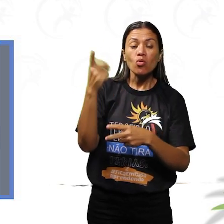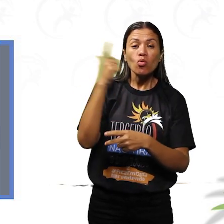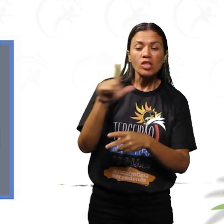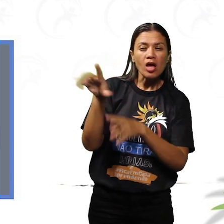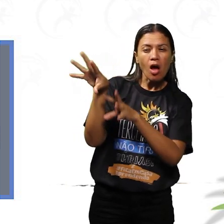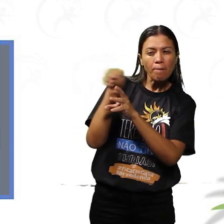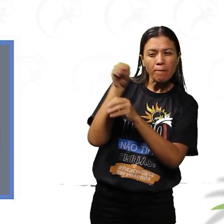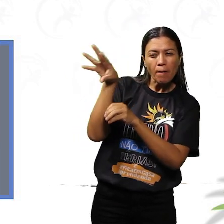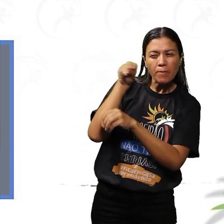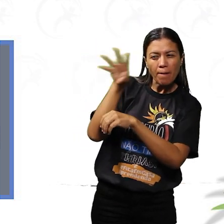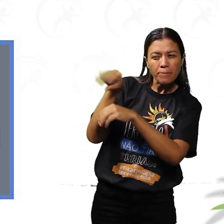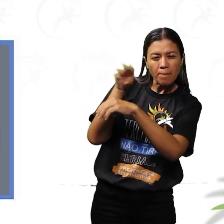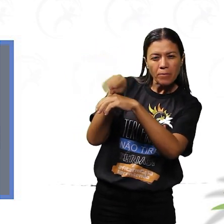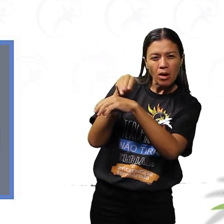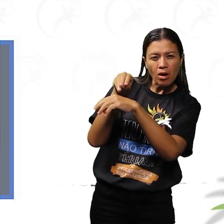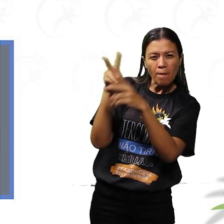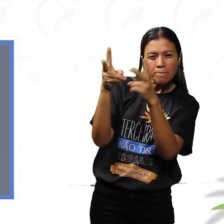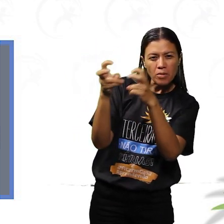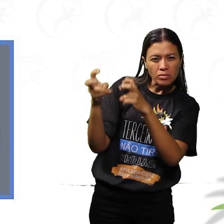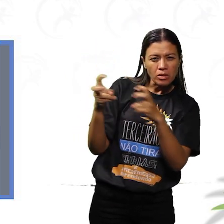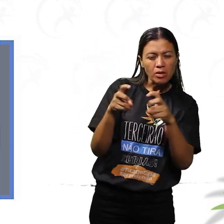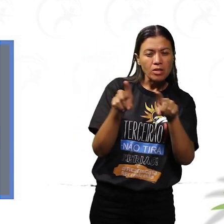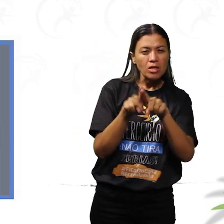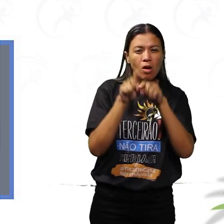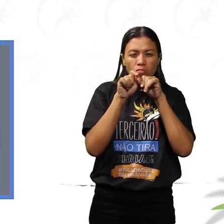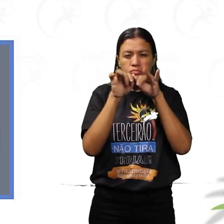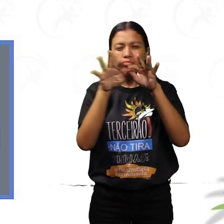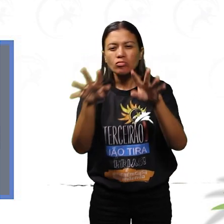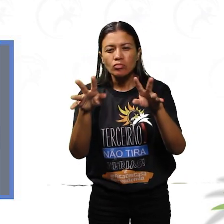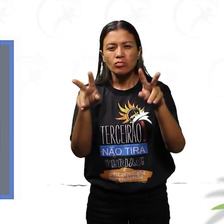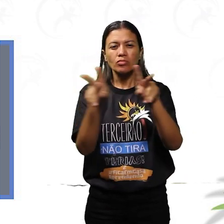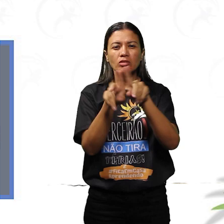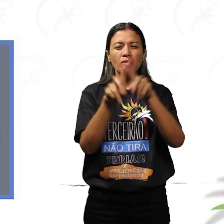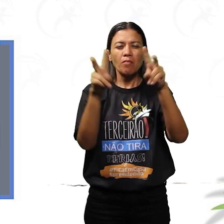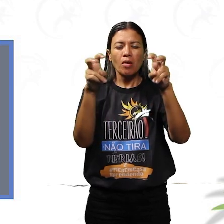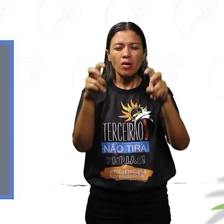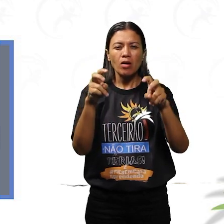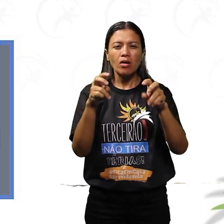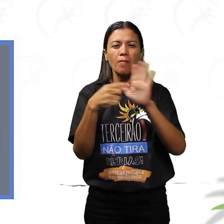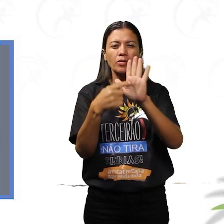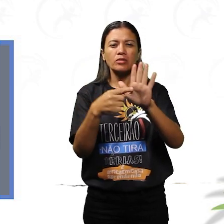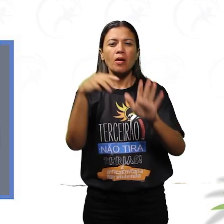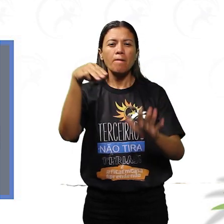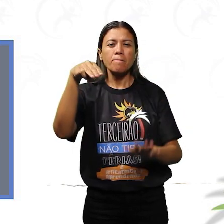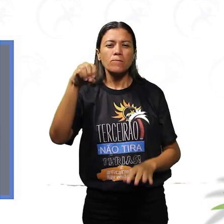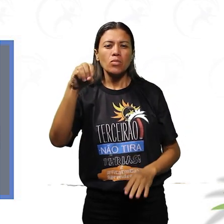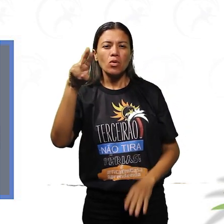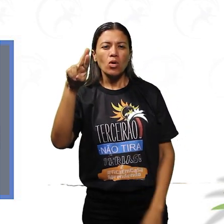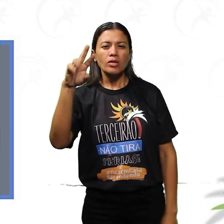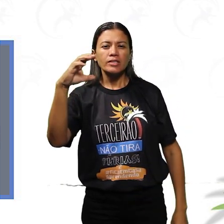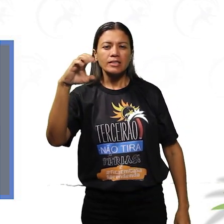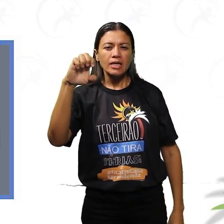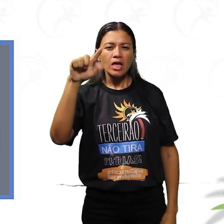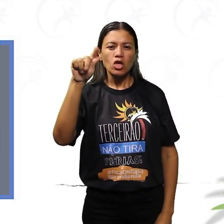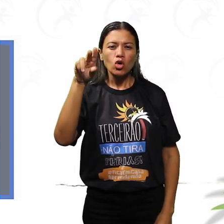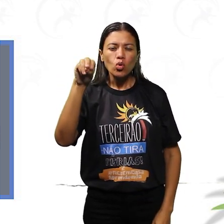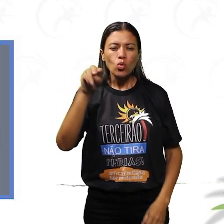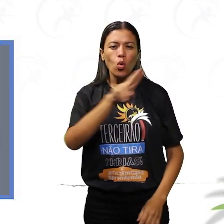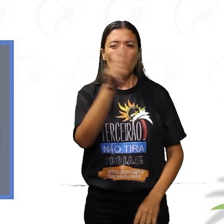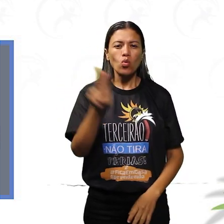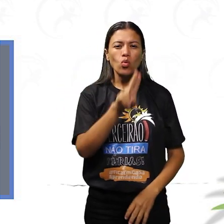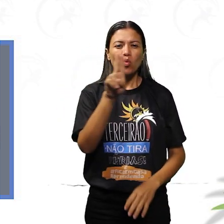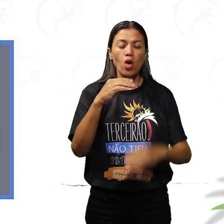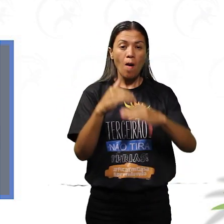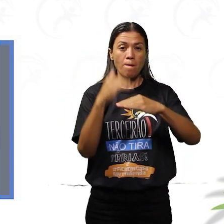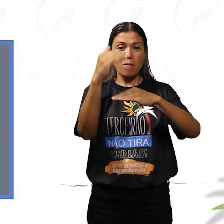conseguem emitir ultrassom, né? Por exemplo, o morcego. O morcego ele usa sons nessa faixa ultrassônica aí para